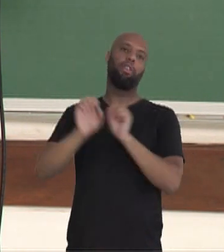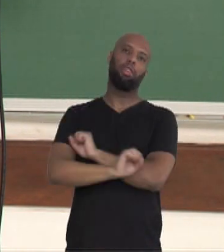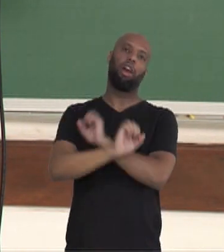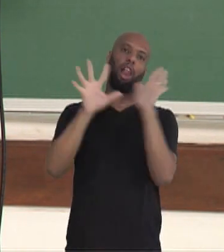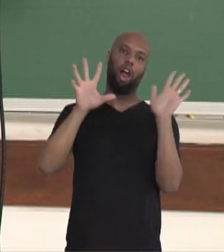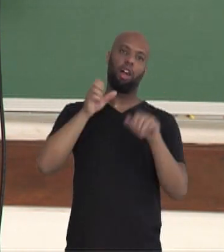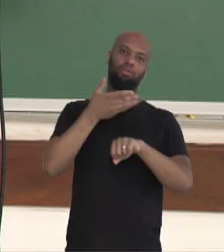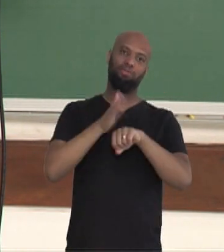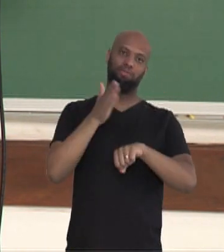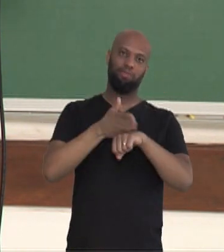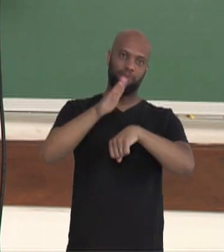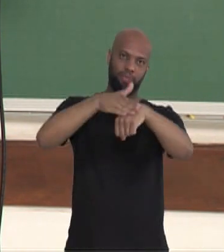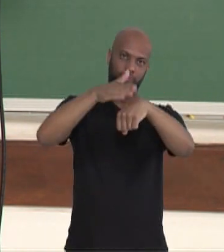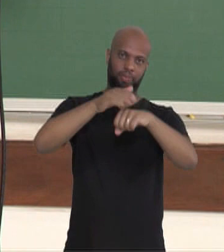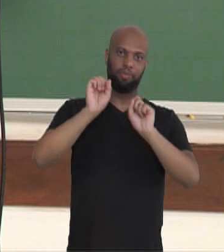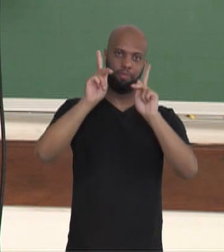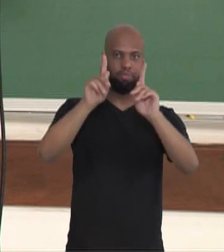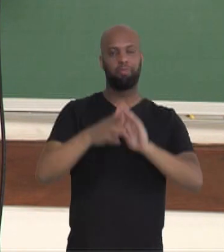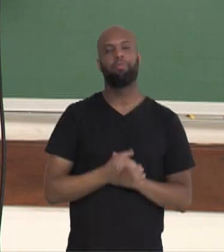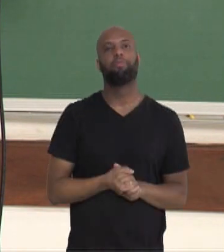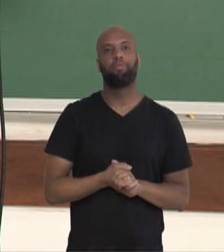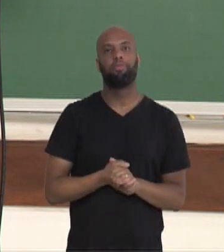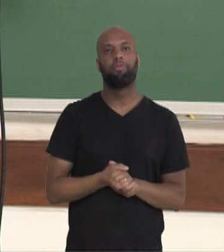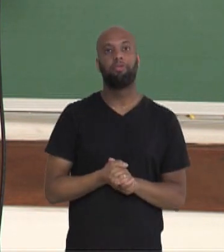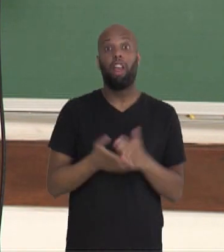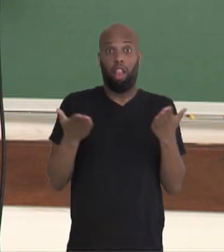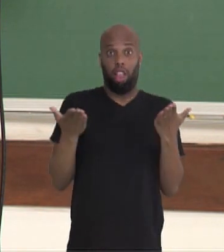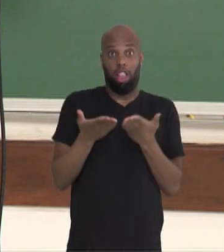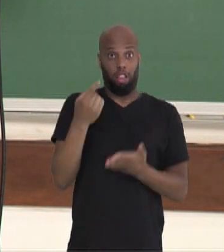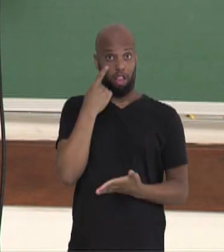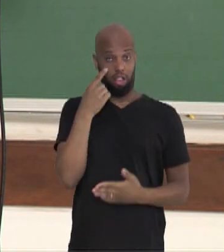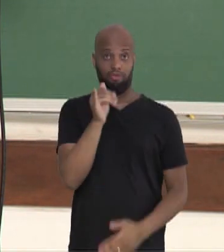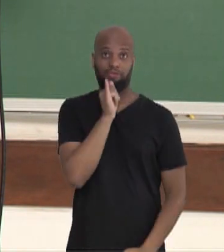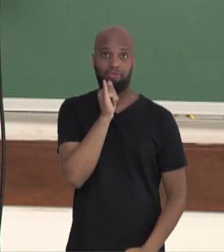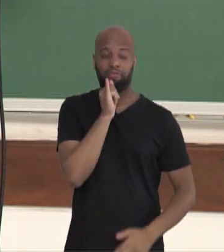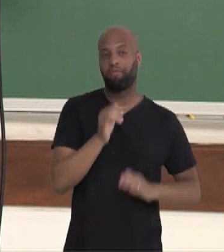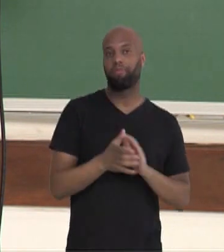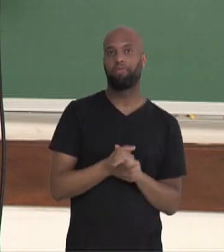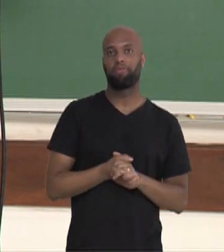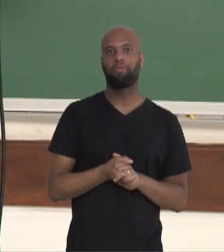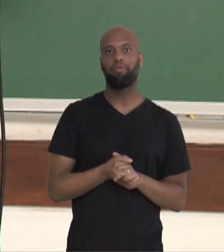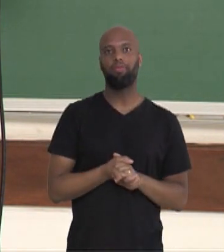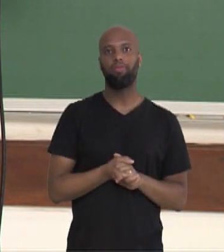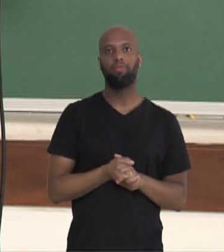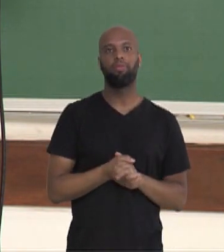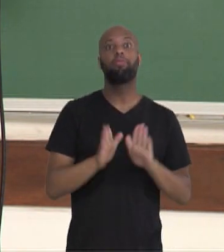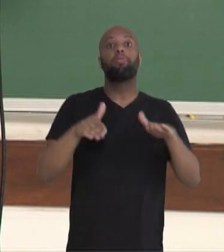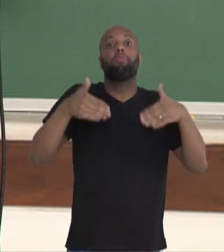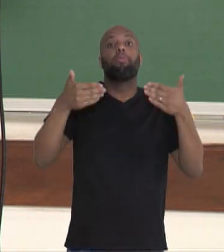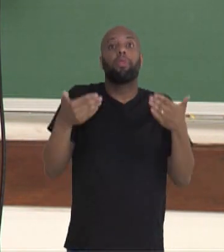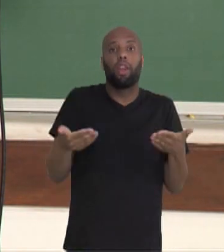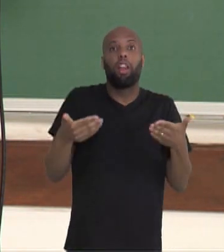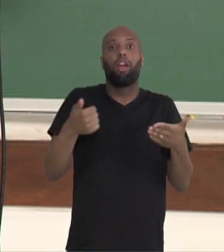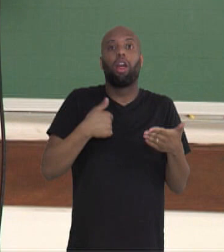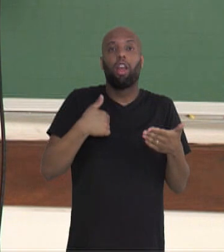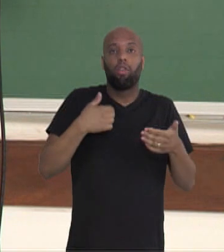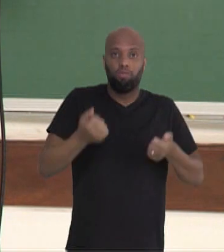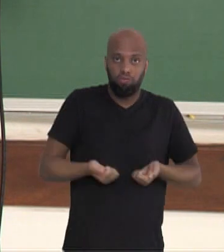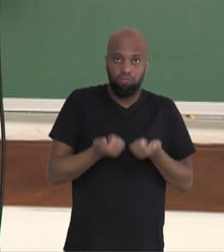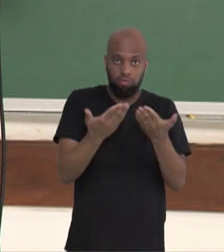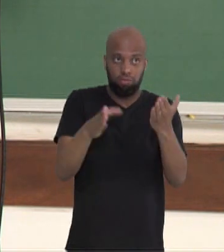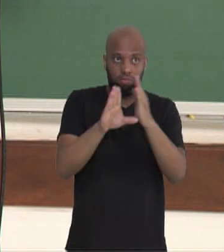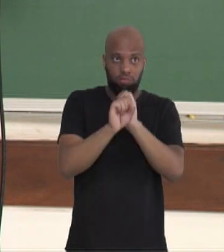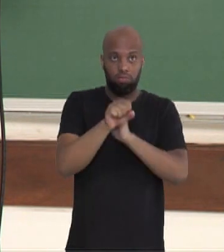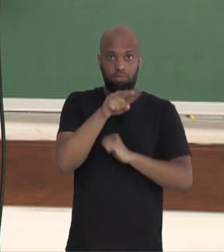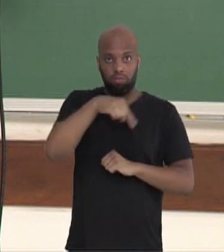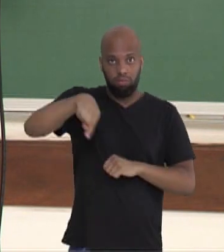verdade essas questões, certo? Então vamos ver um exemplo. Eu vou dar para vocês, né, o cálculo, para vocês